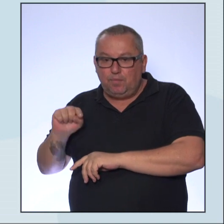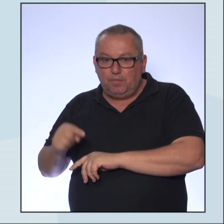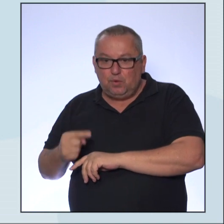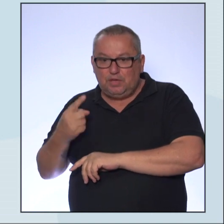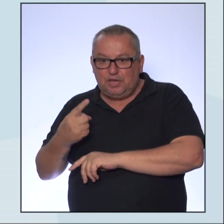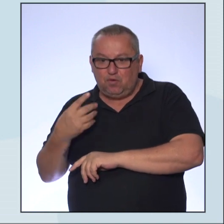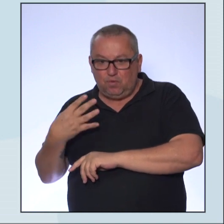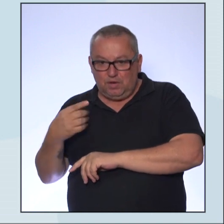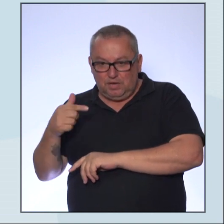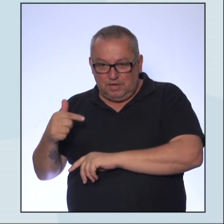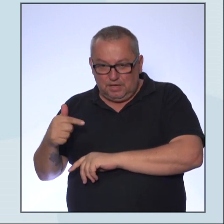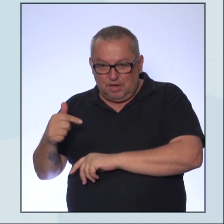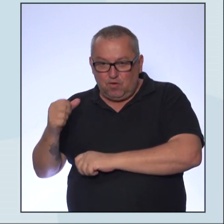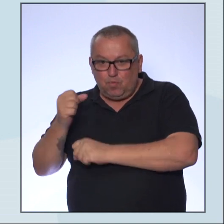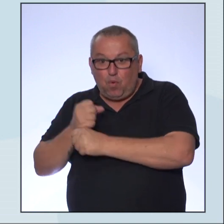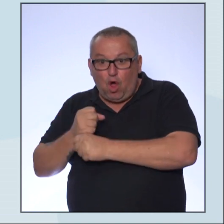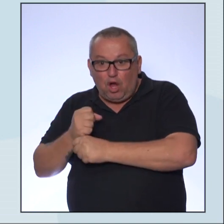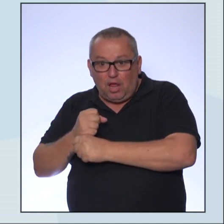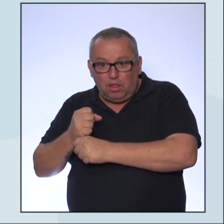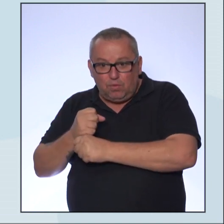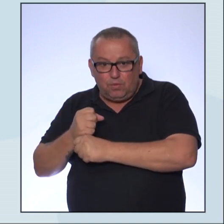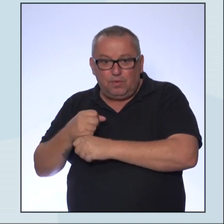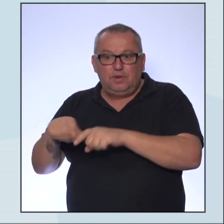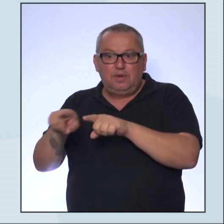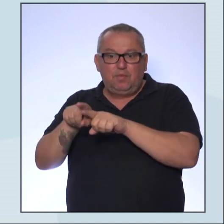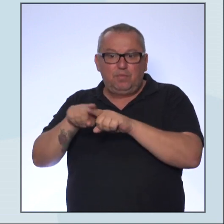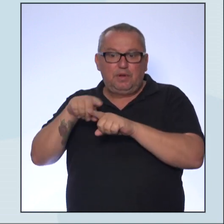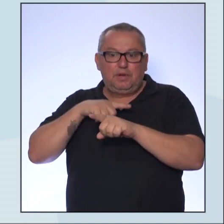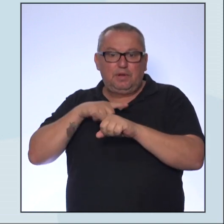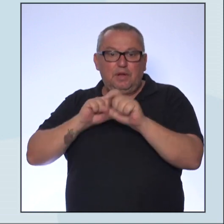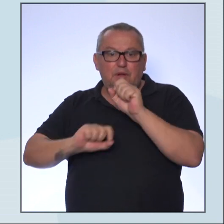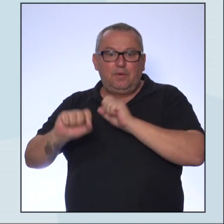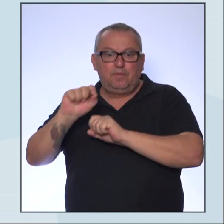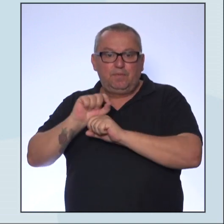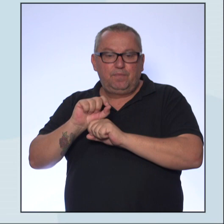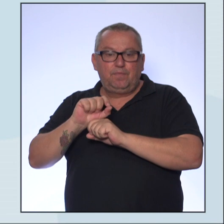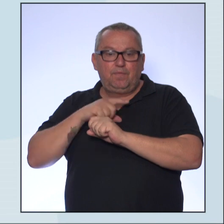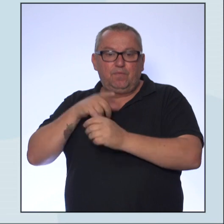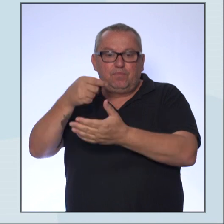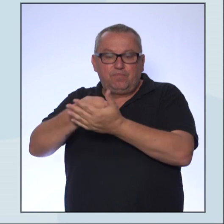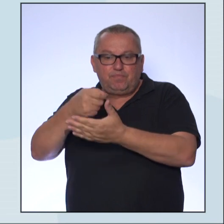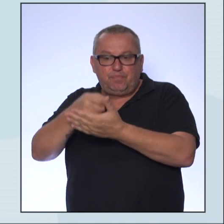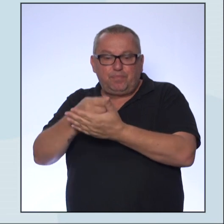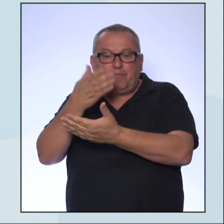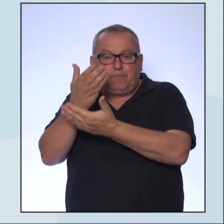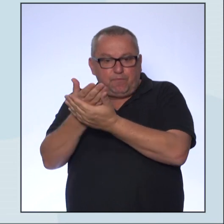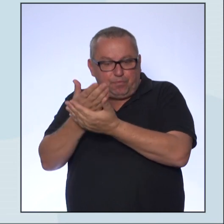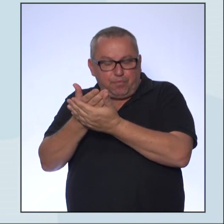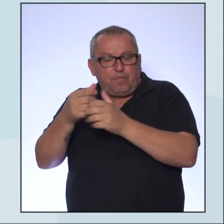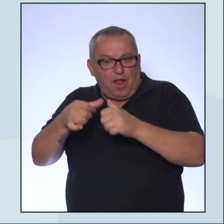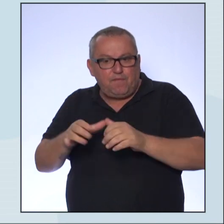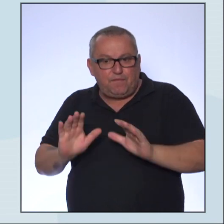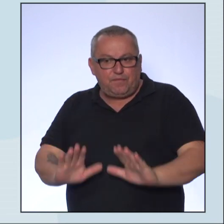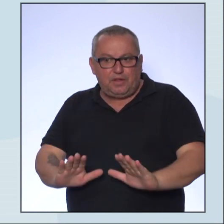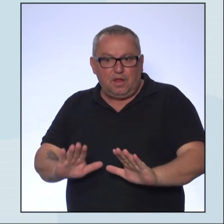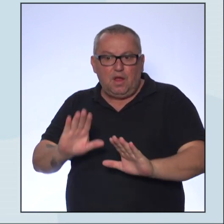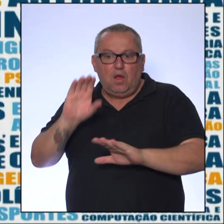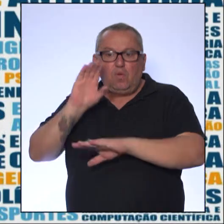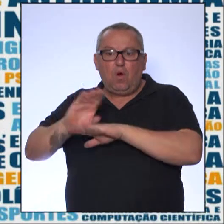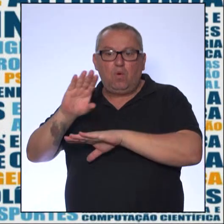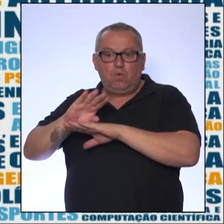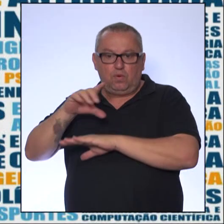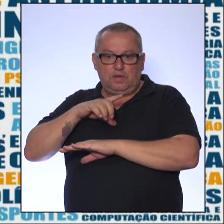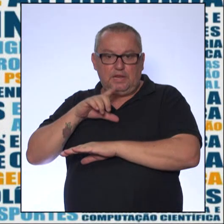11.147 vagas por ano e existem ações afirmativas e permanência estudantil. Bom, que cursos você tem